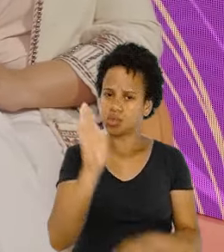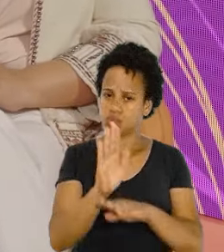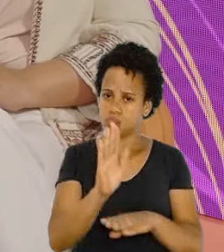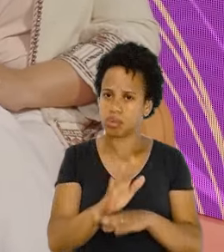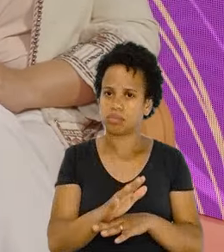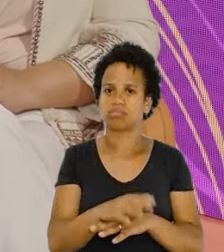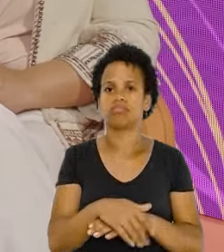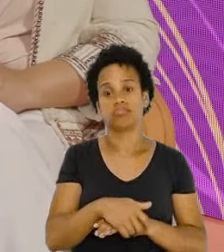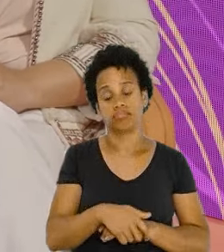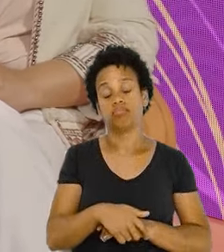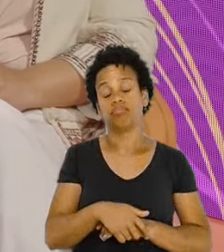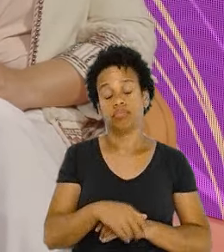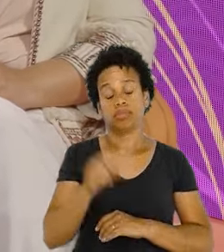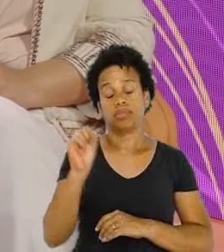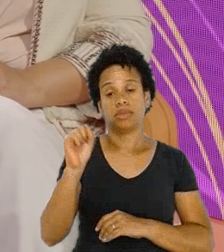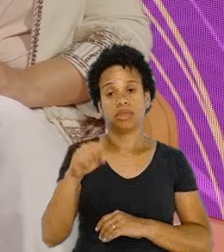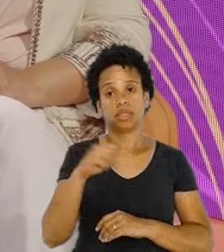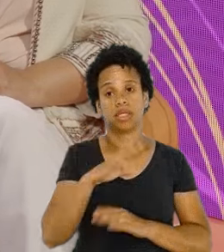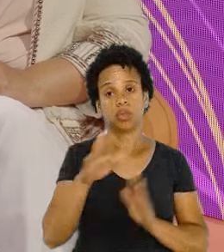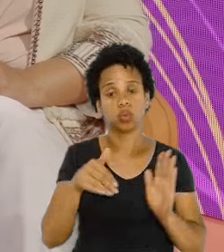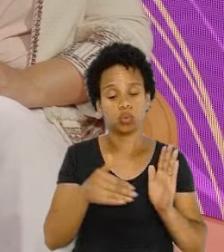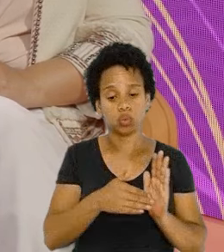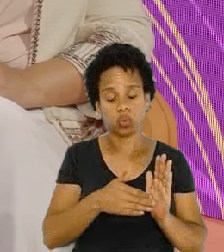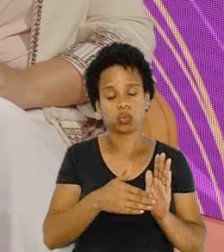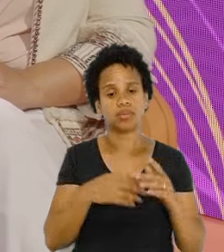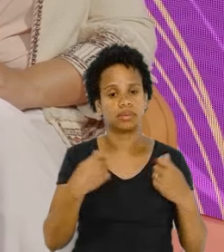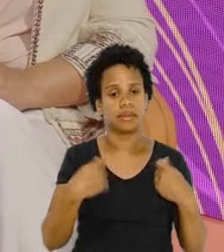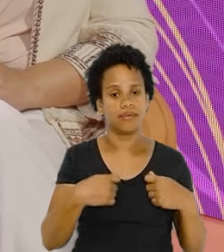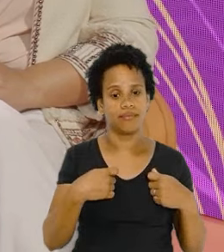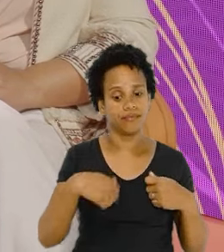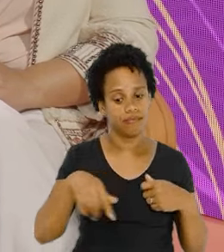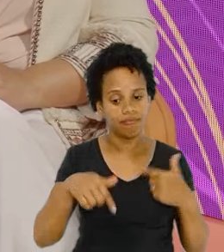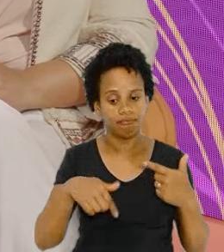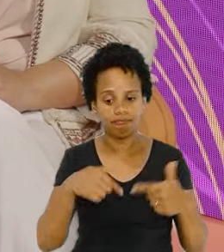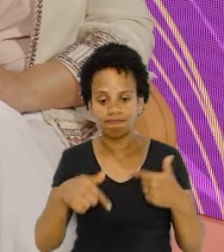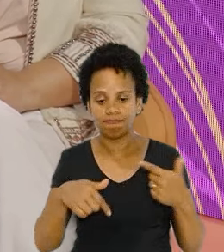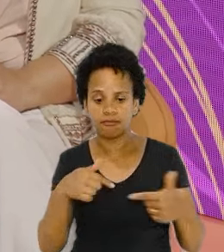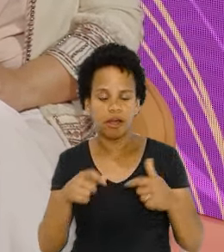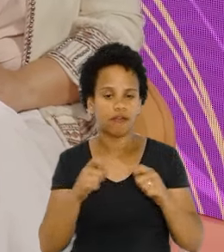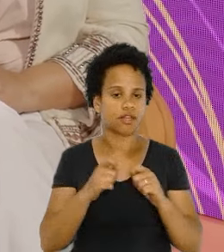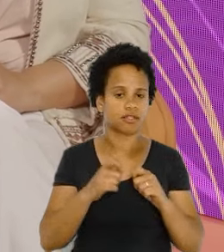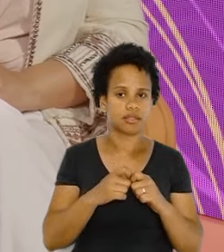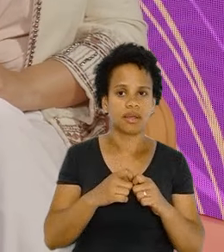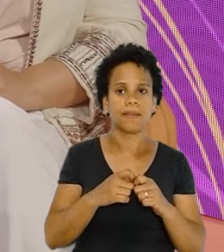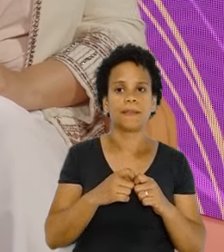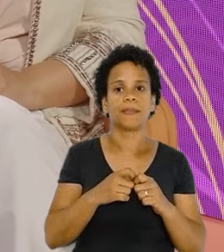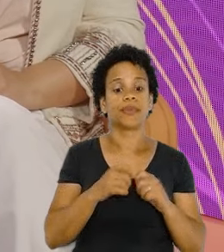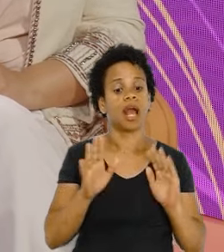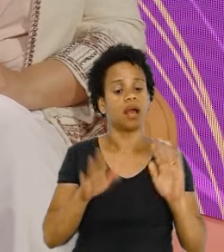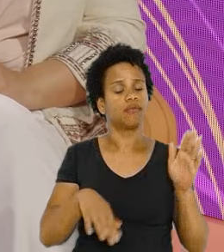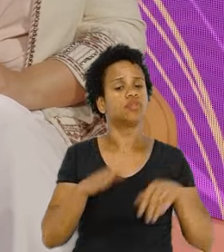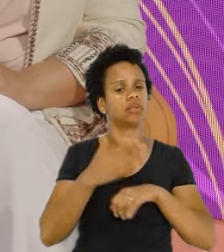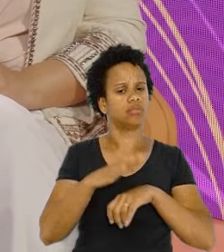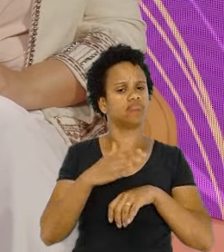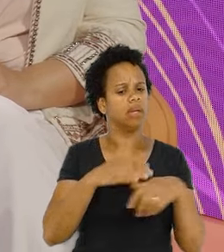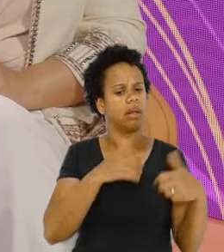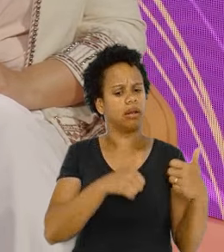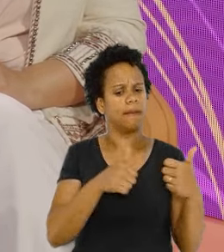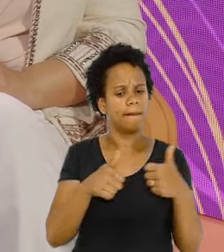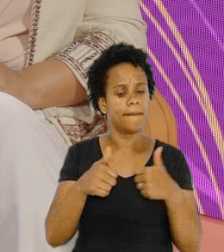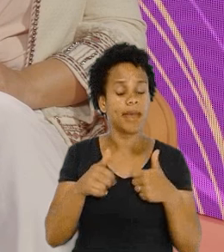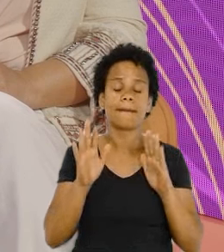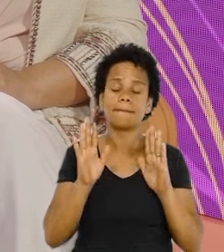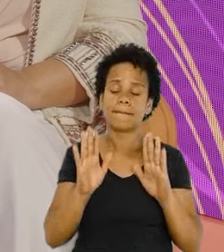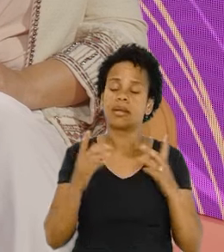gente assim tudo que você vá fazer eh por mais que preparada que você esteja você